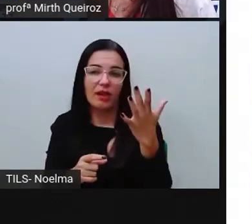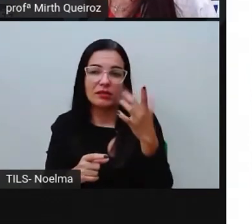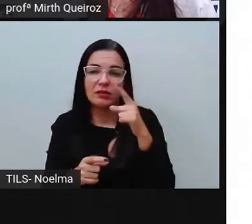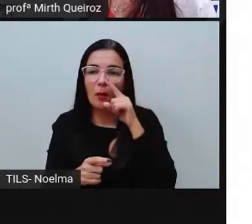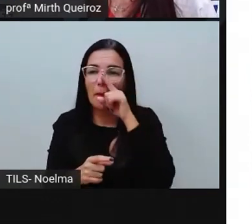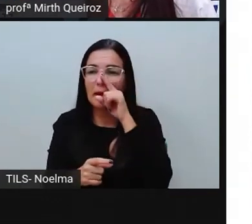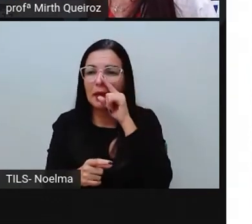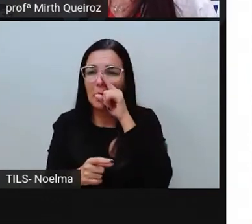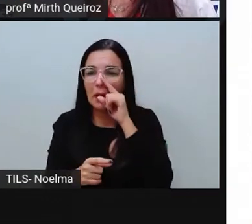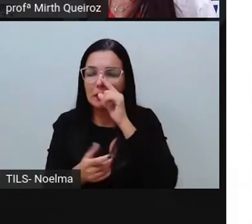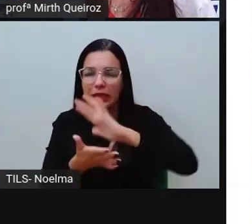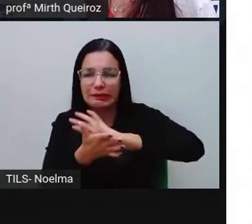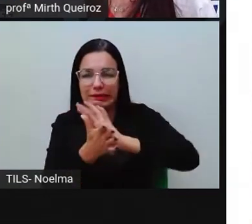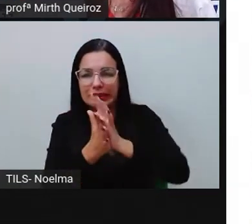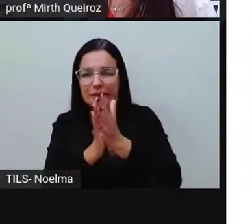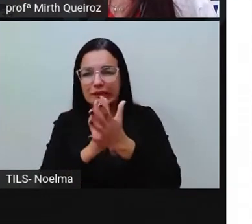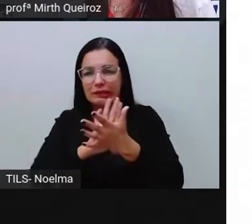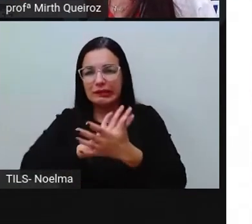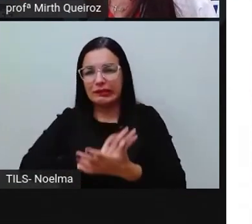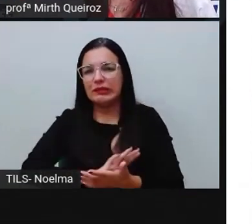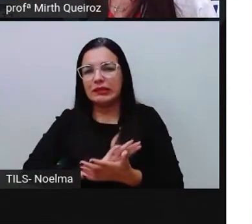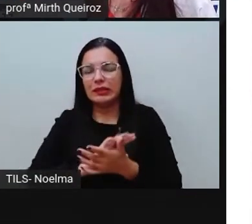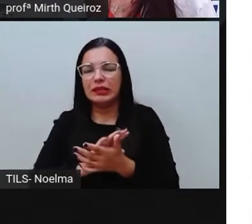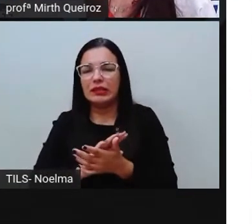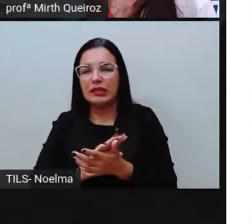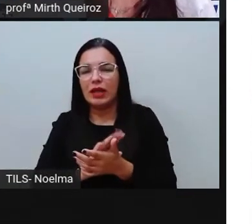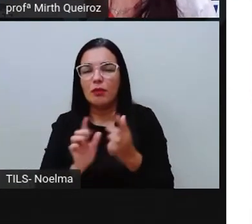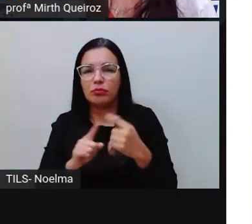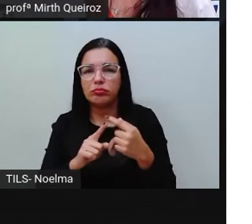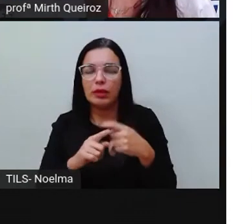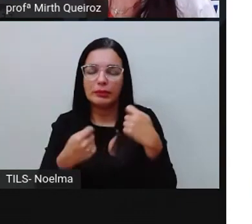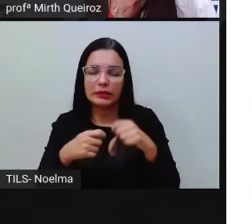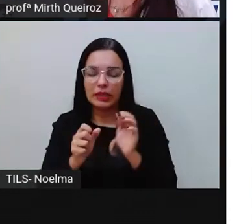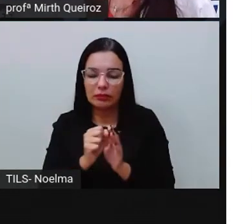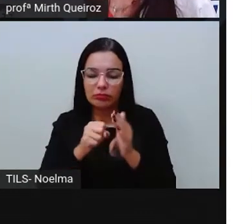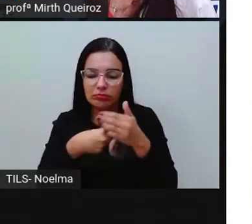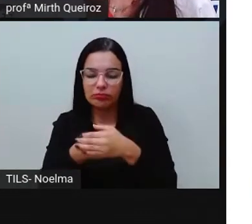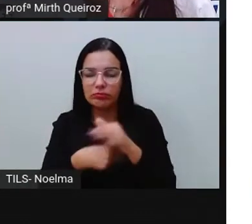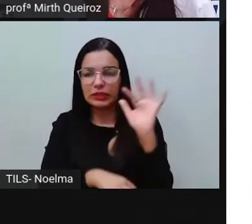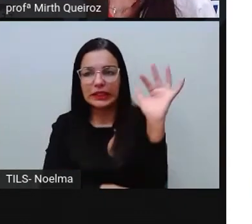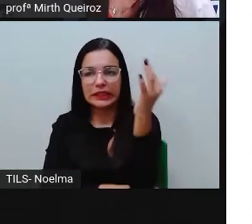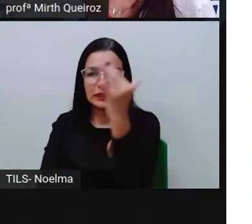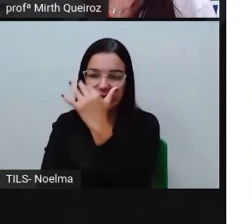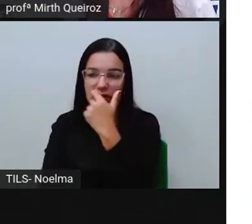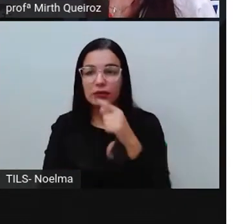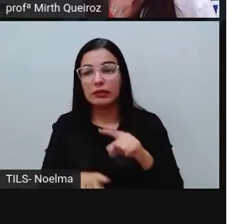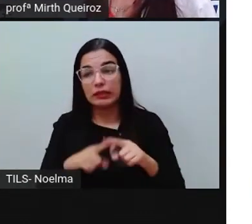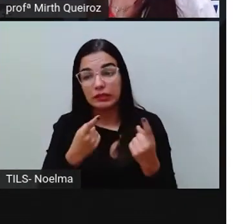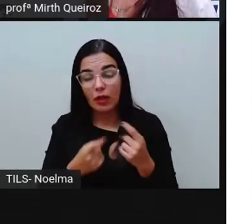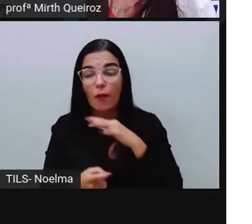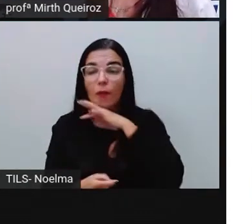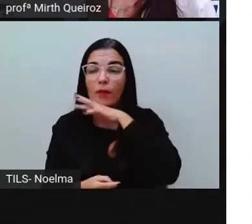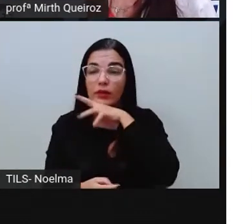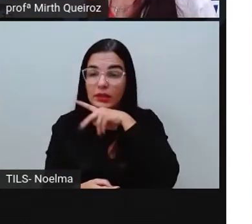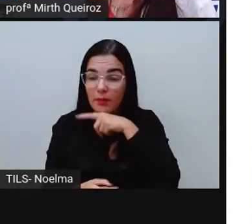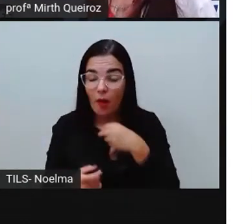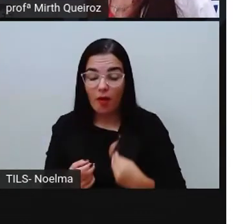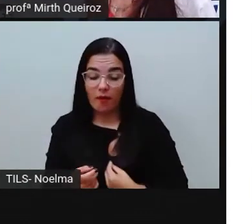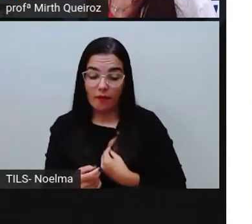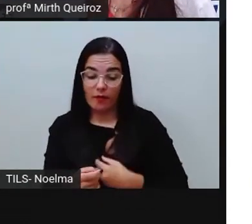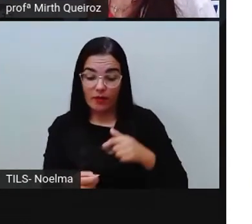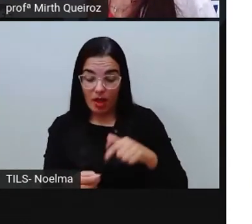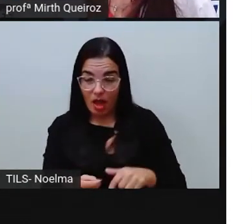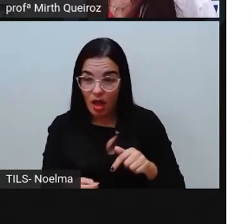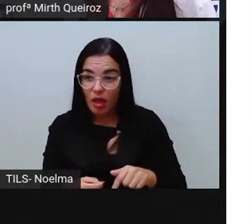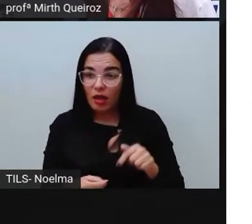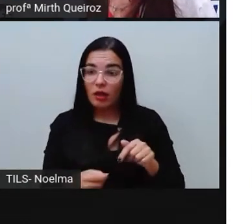União Internacional da Conservação da Natureza. Então, é um animal que vive na caatinga e que